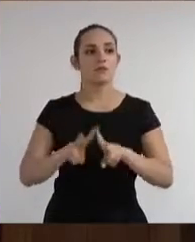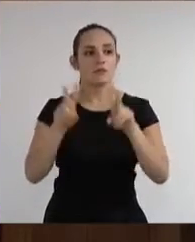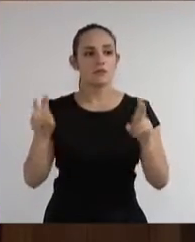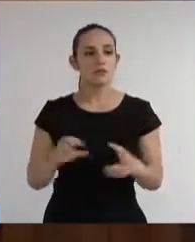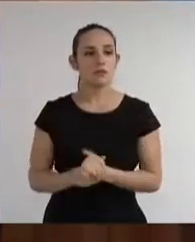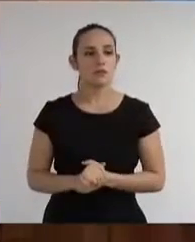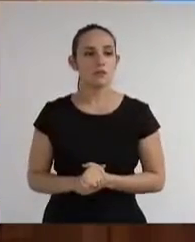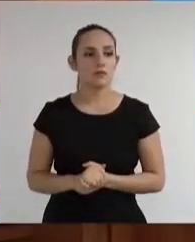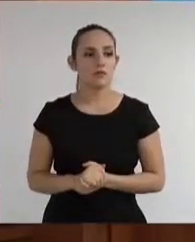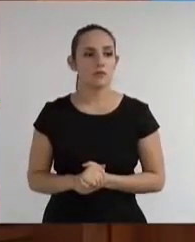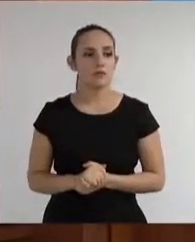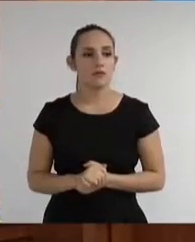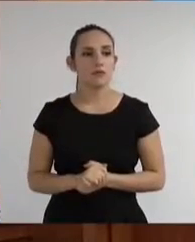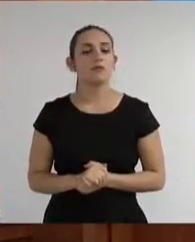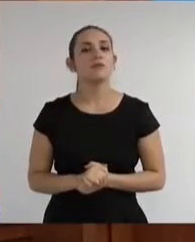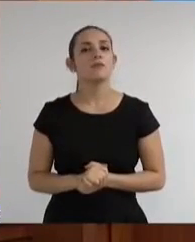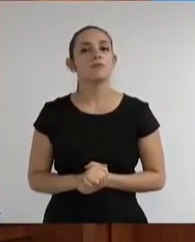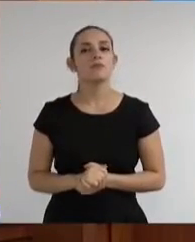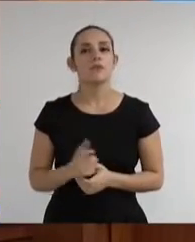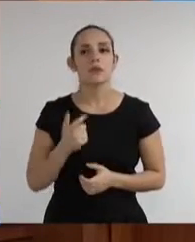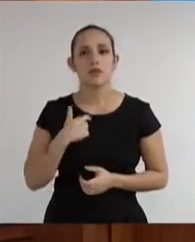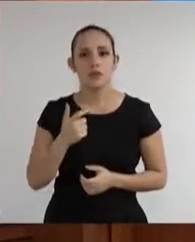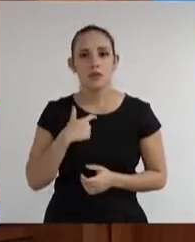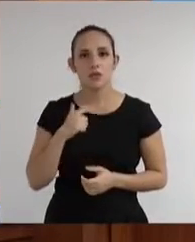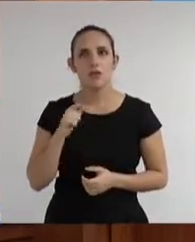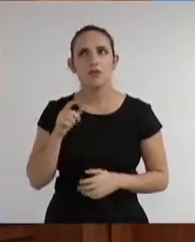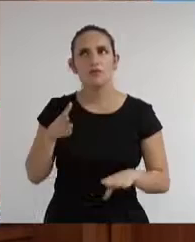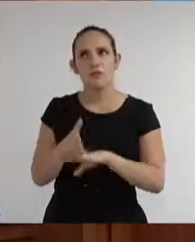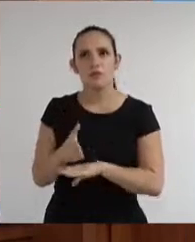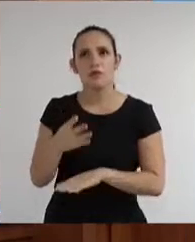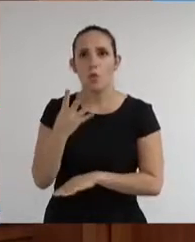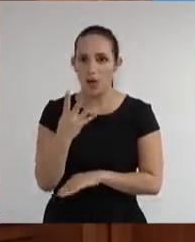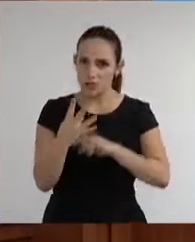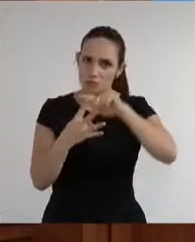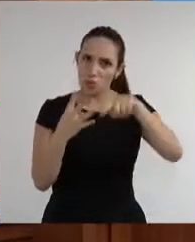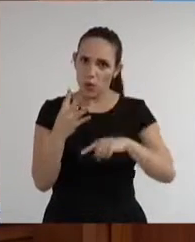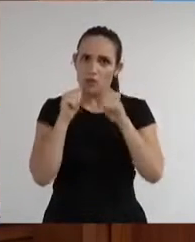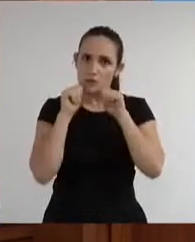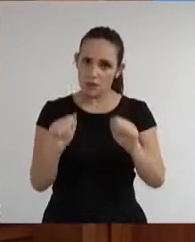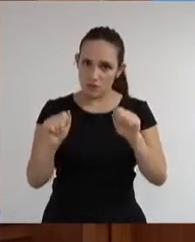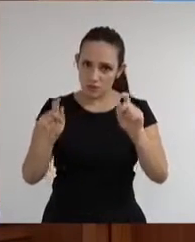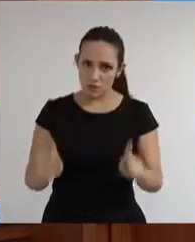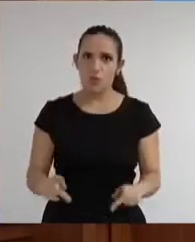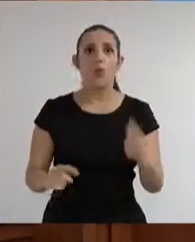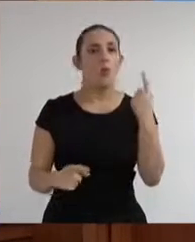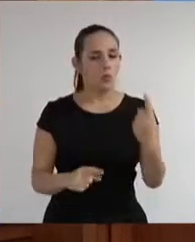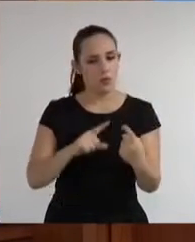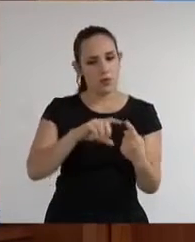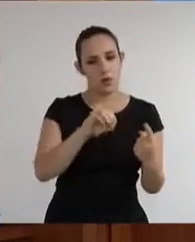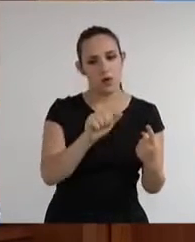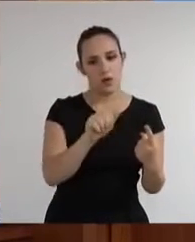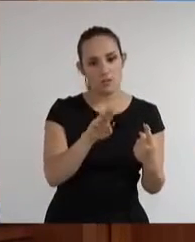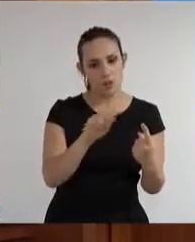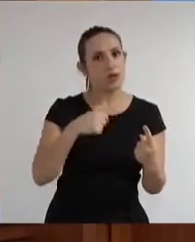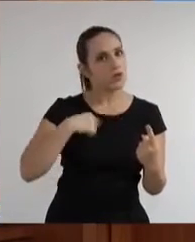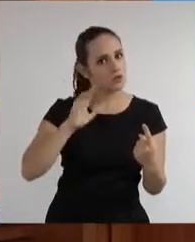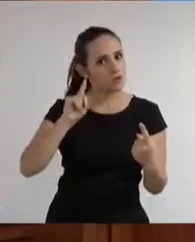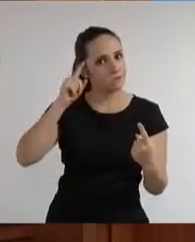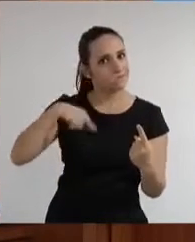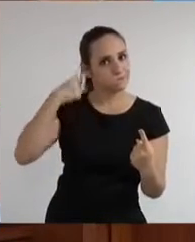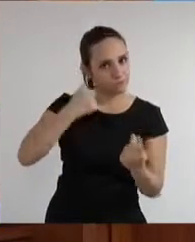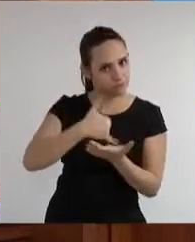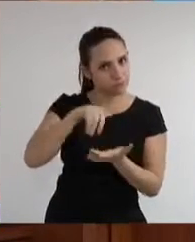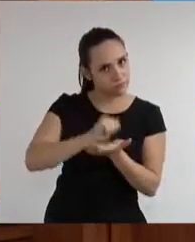assunto. Eu participei de 4 audiências públicas, e uma delas na OAB, o qual eu sou credenciado como advogado, habilitado,